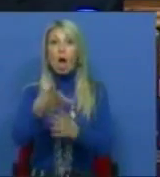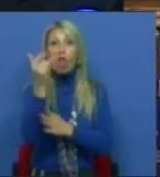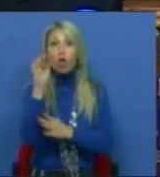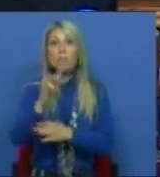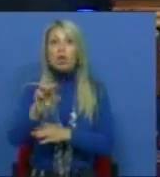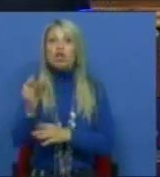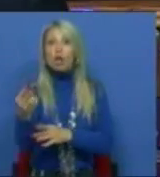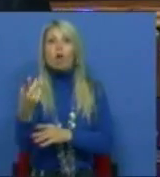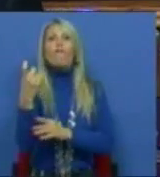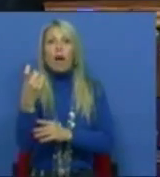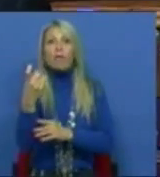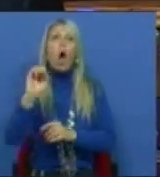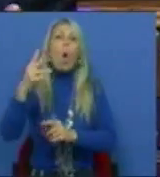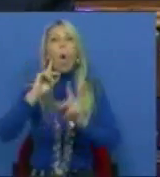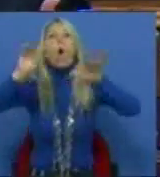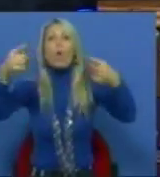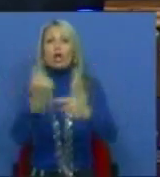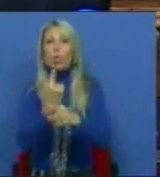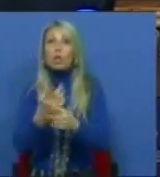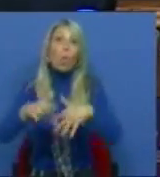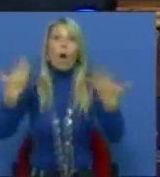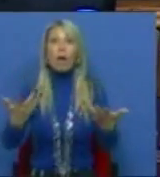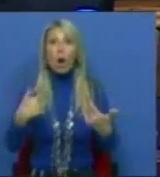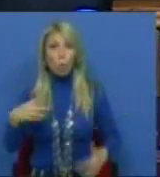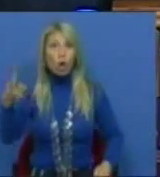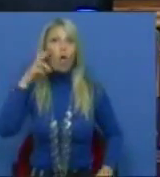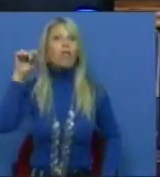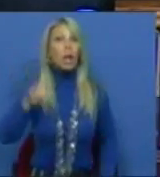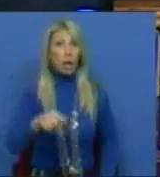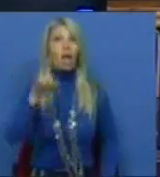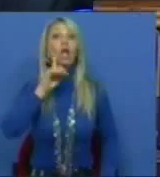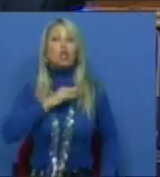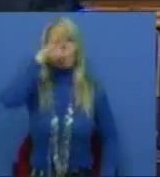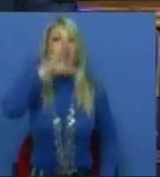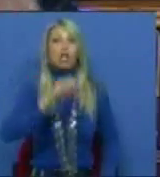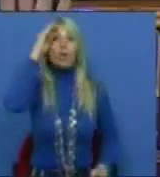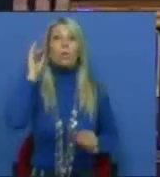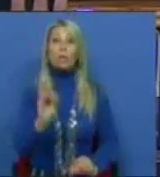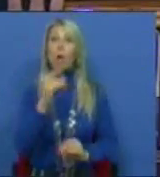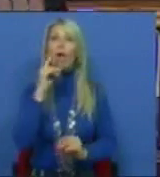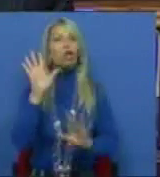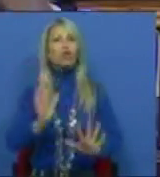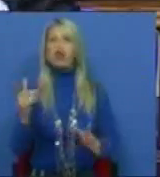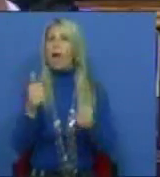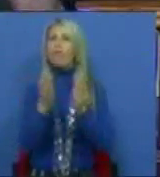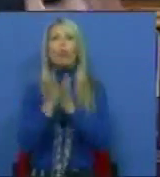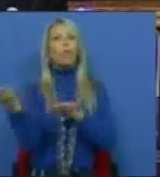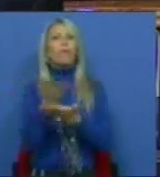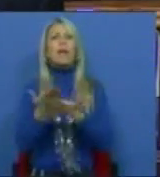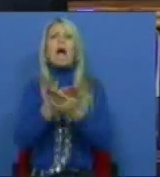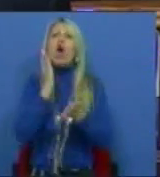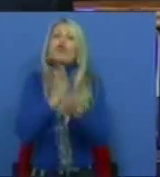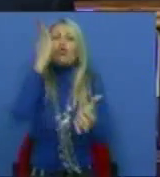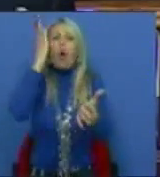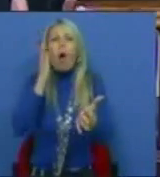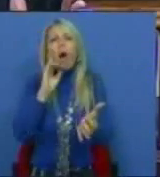milhões de euros que faltam ou é outra coisa qualquer? É que o que eu ouvi aqui da Sra. Ministra da Educação é que estava tudo tratado. Só havia uns acertozinhos